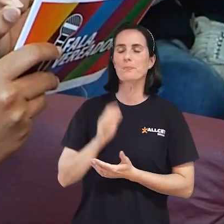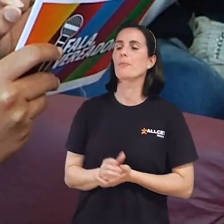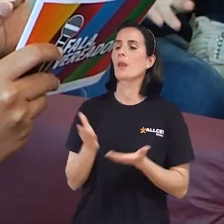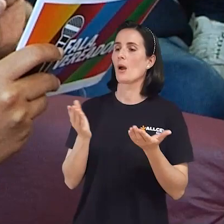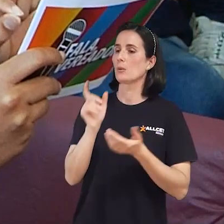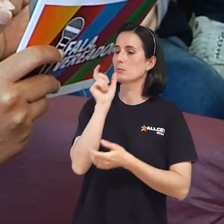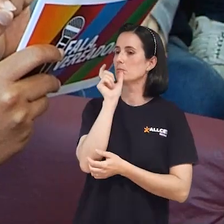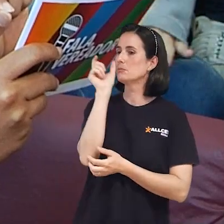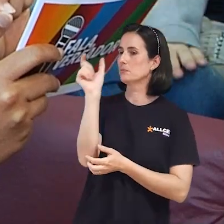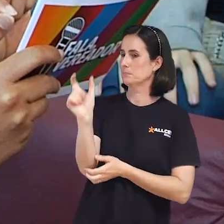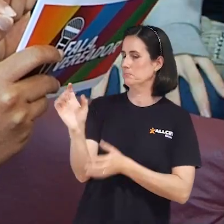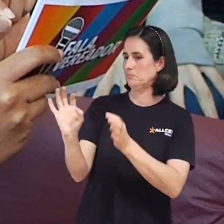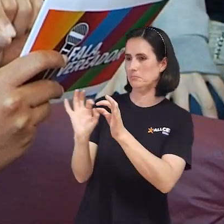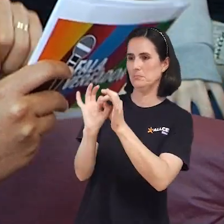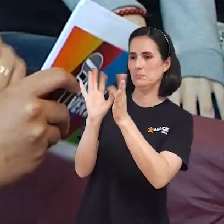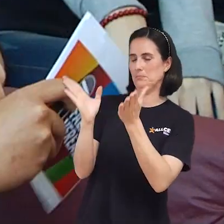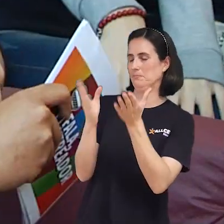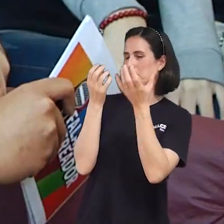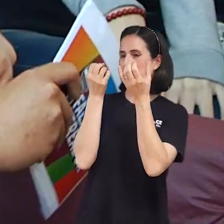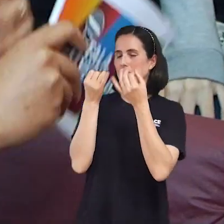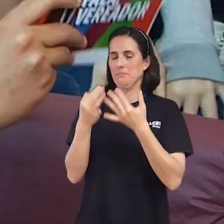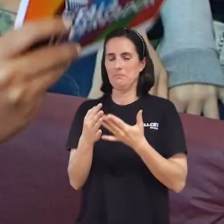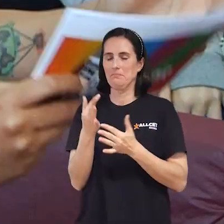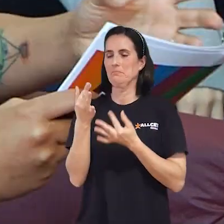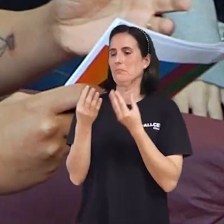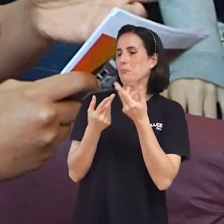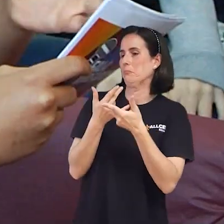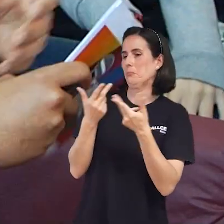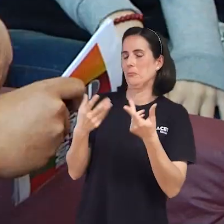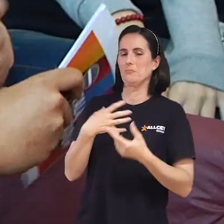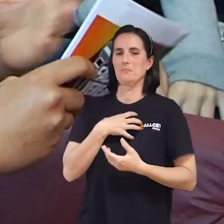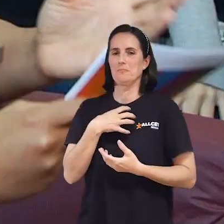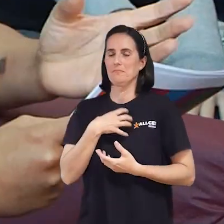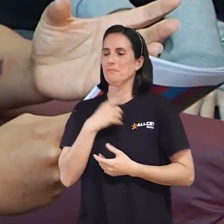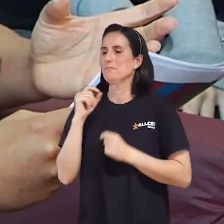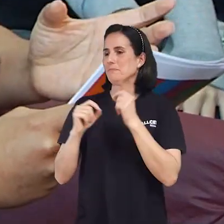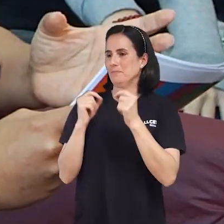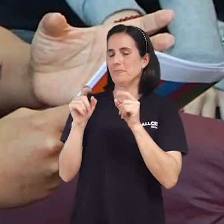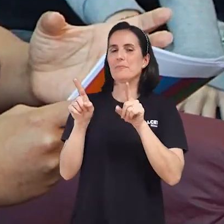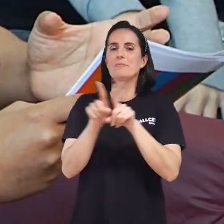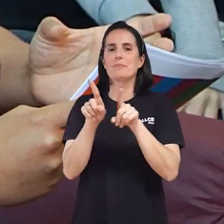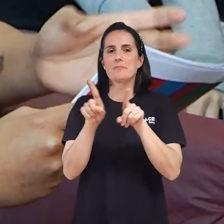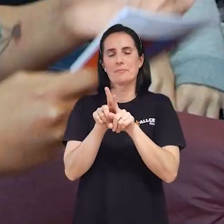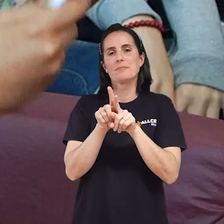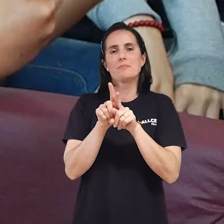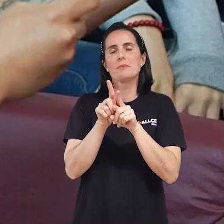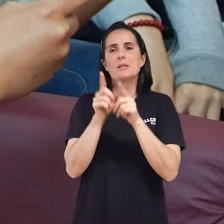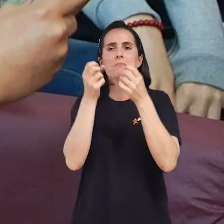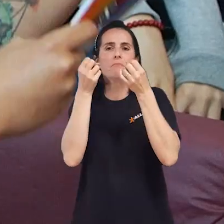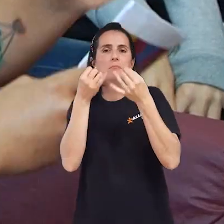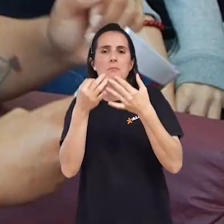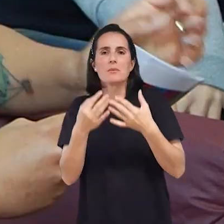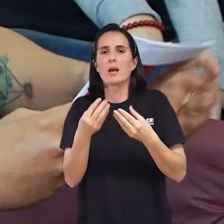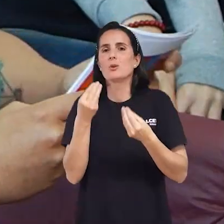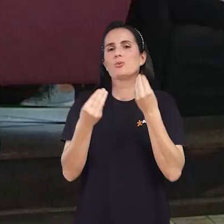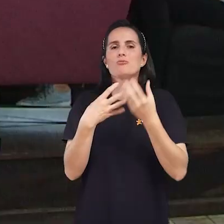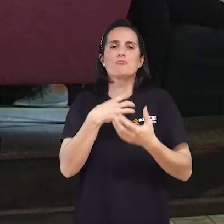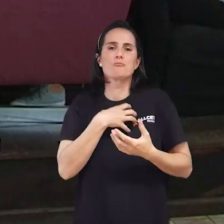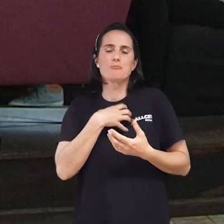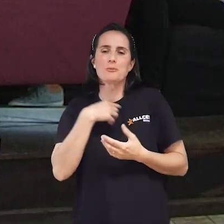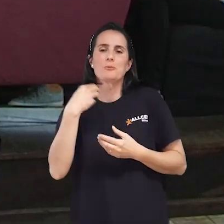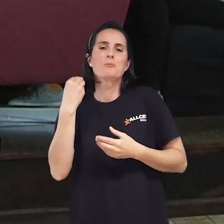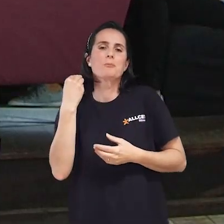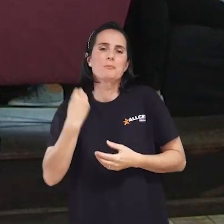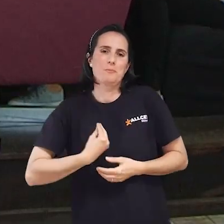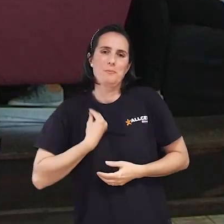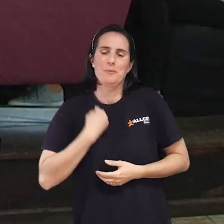considerações finais no nosso programa e também fazer um fechamento de todo esse momento que vivemos aqui junto com os mirins.